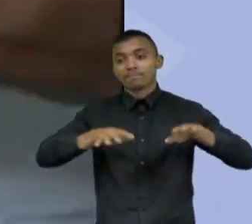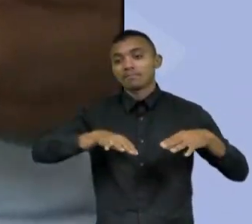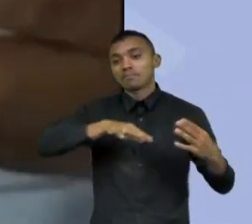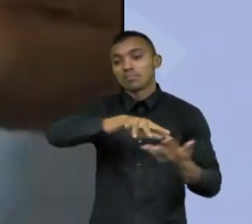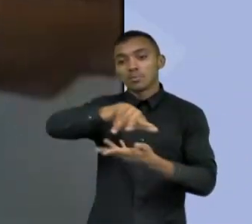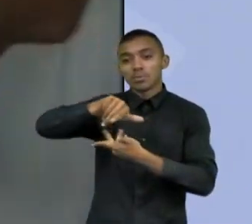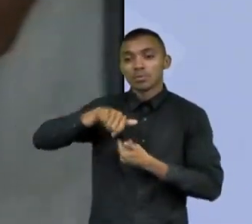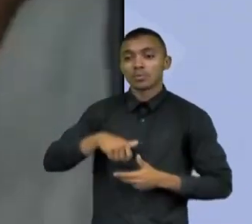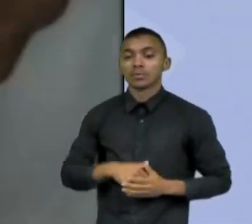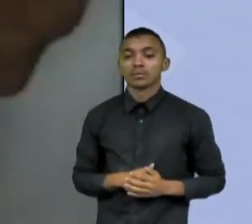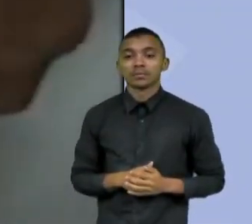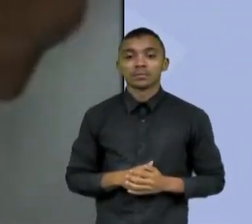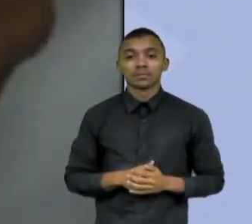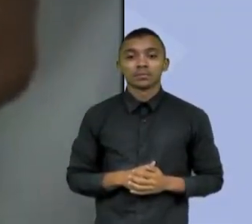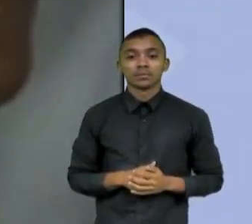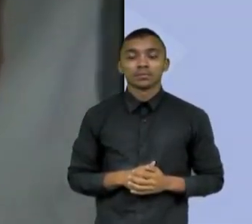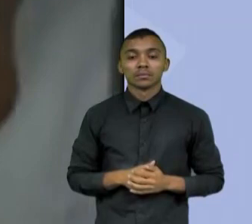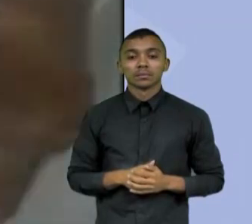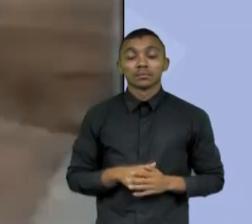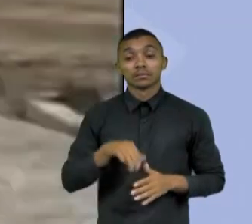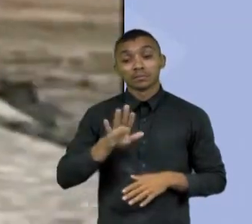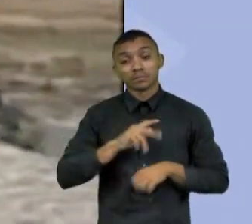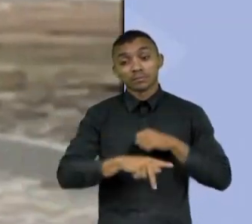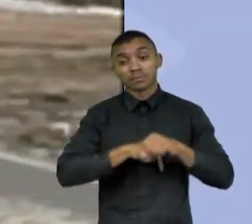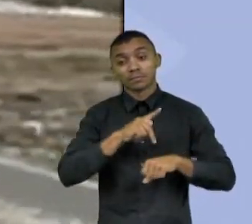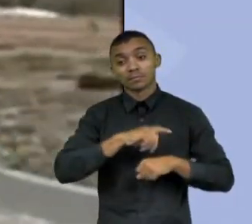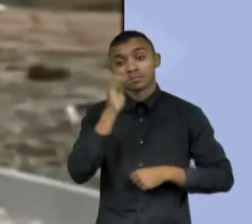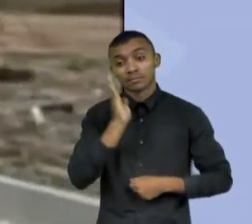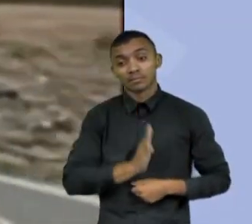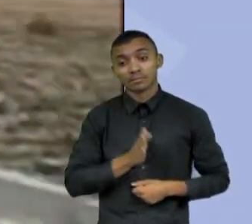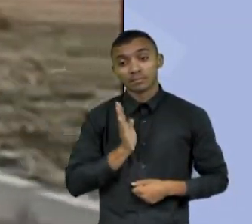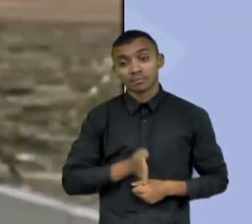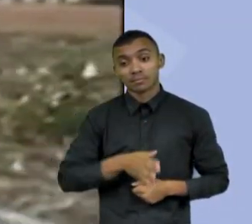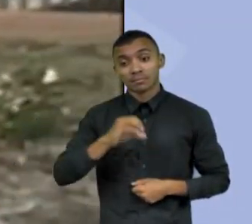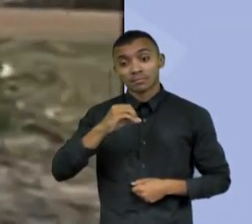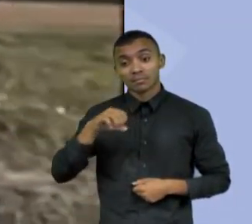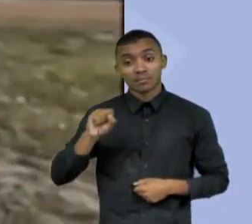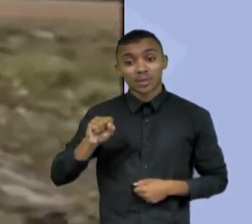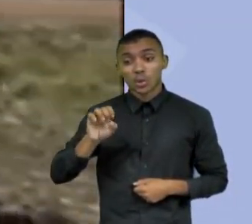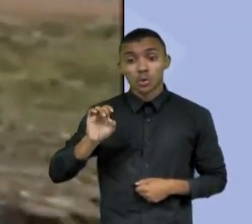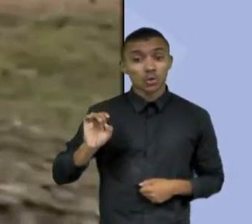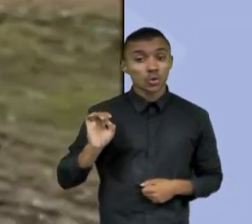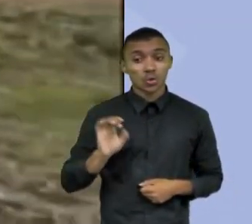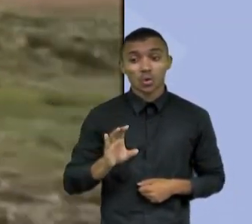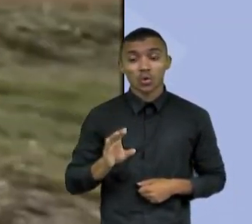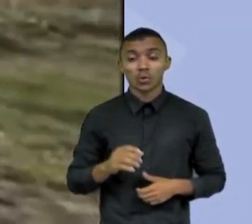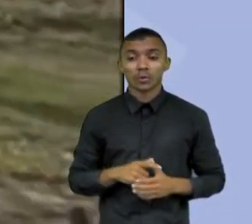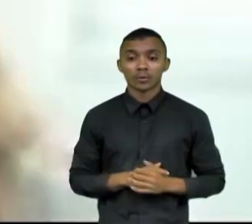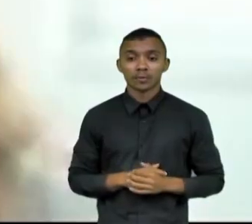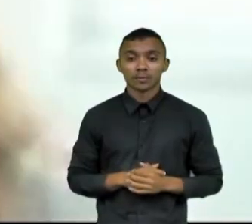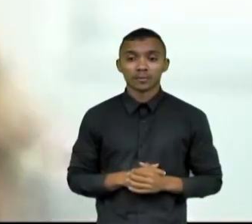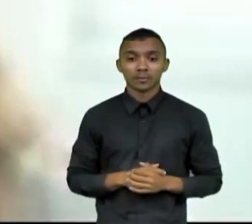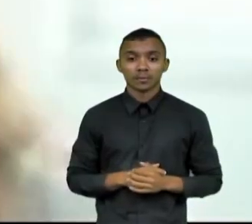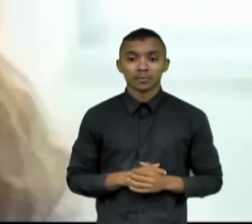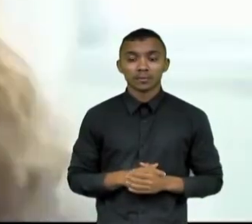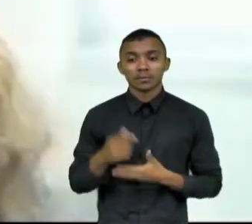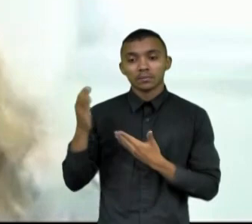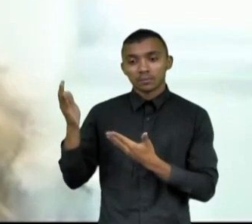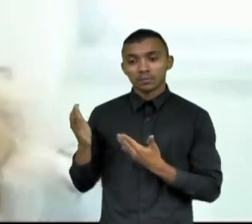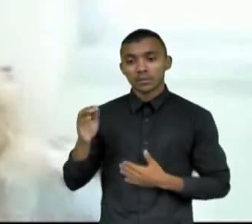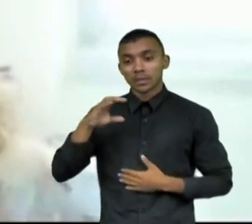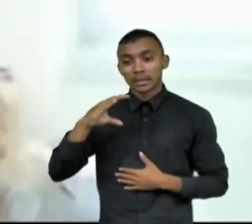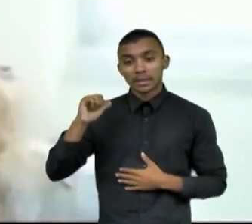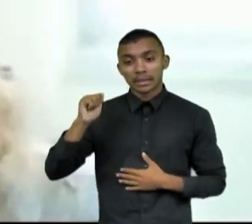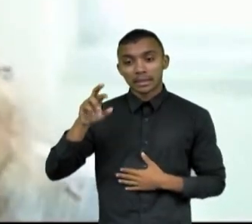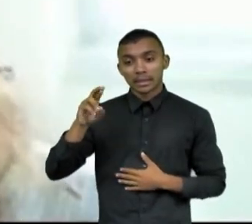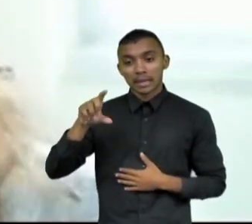mundo. Apesar disto, o país ainda só conta com 98 indicações geográficas aprovadas. Carla Freitas é a